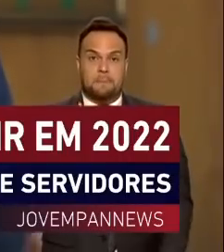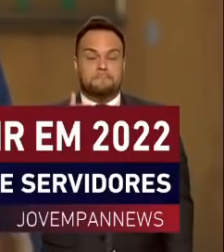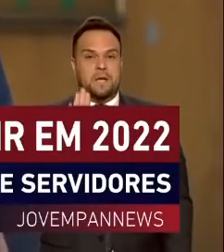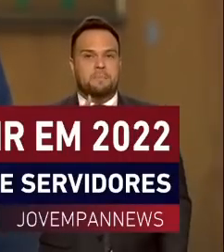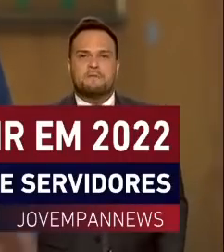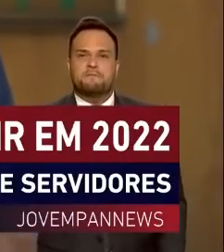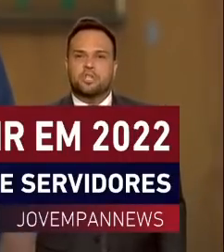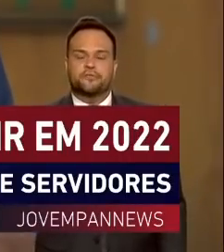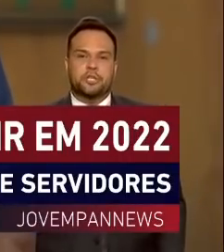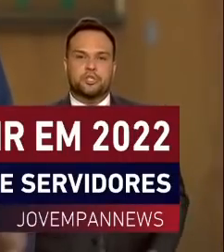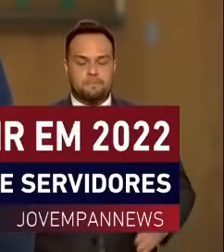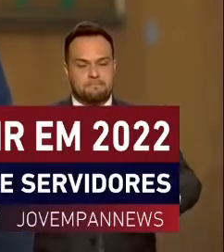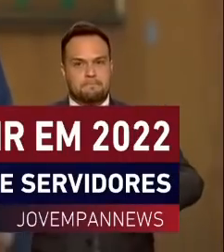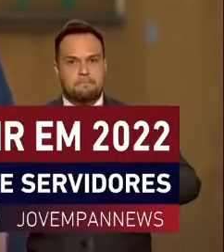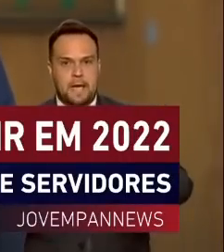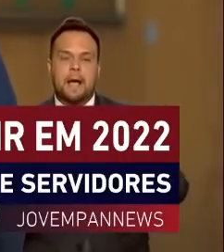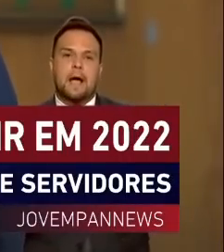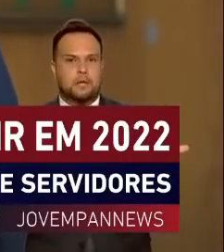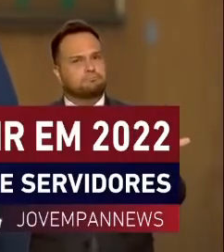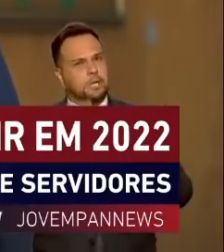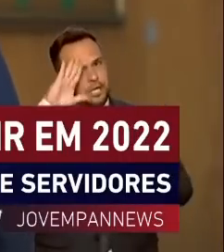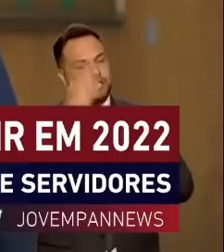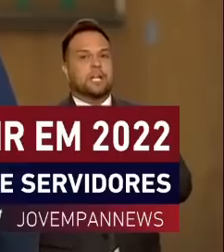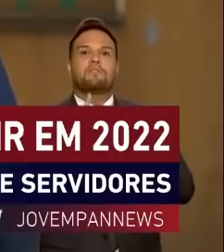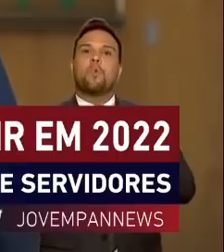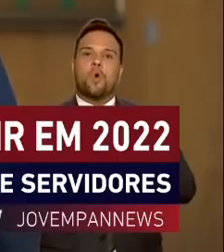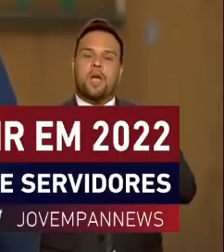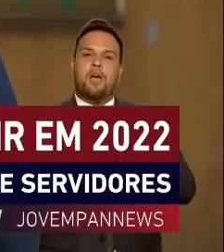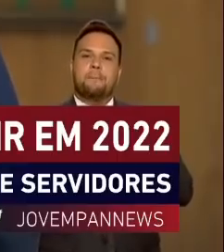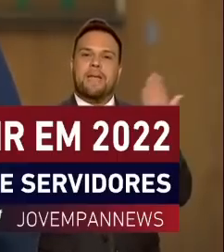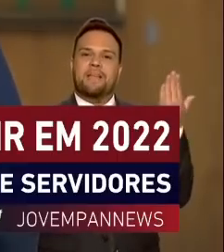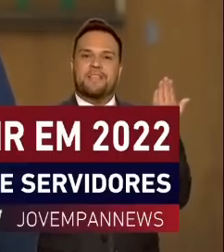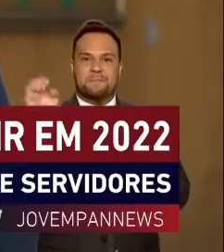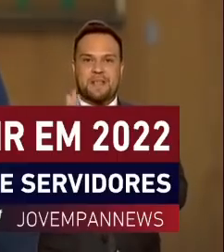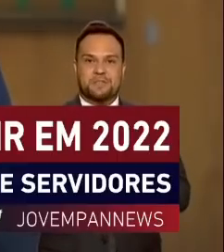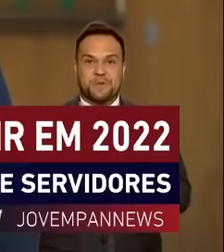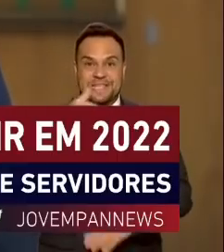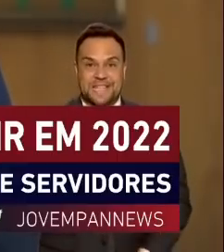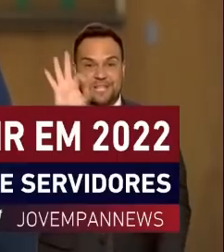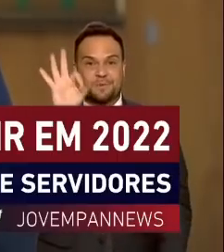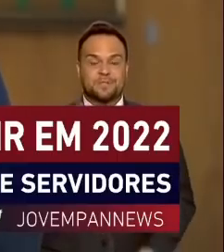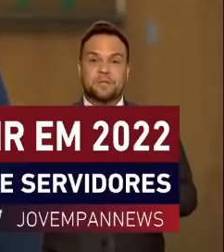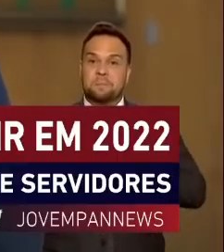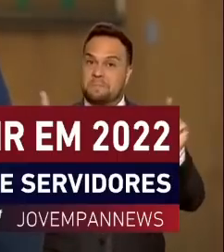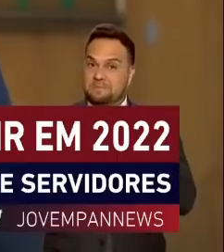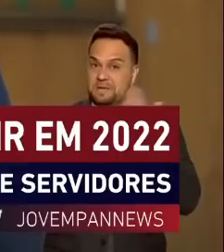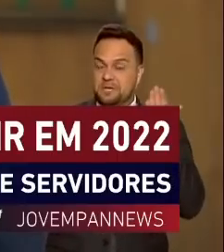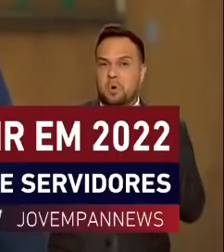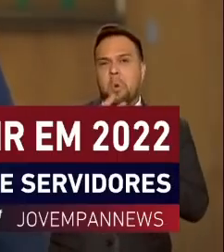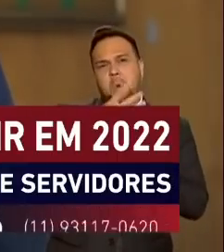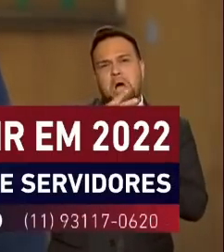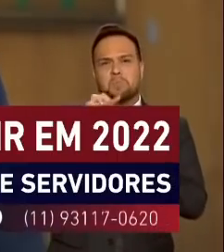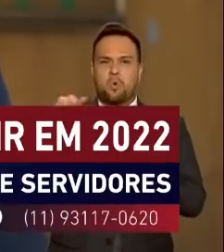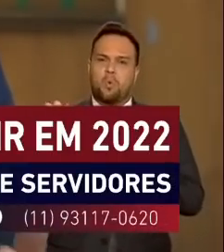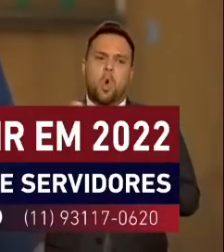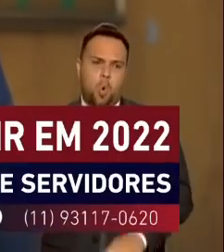2020, né, o mercado apostava que a gente ia perder 10%. Perdemos 4 e pouco. É um número ruim? Sim,